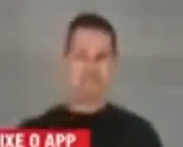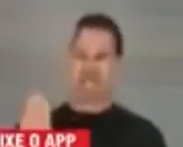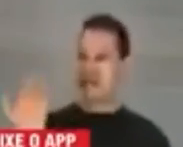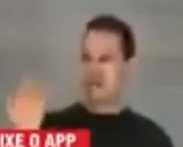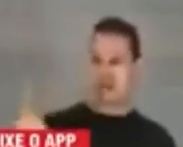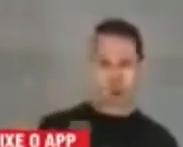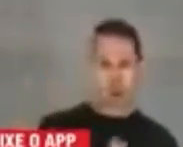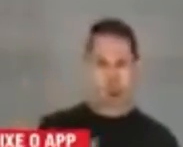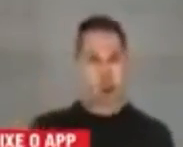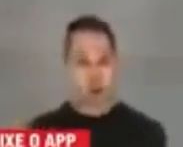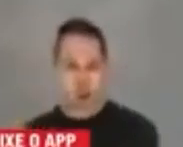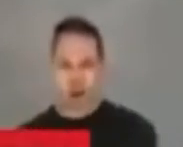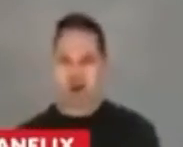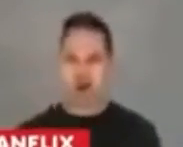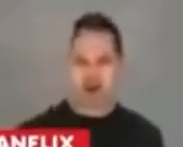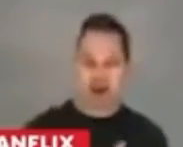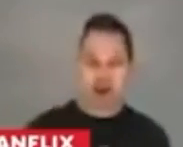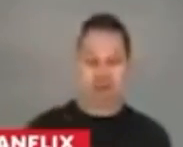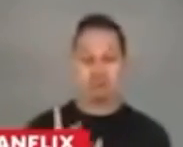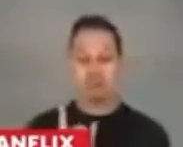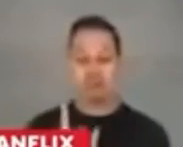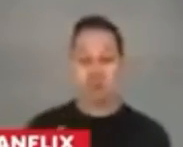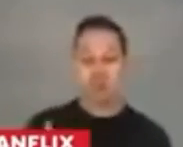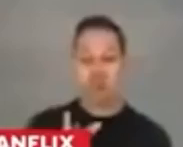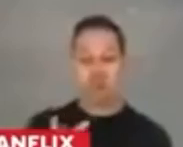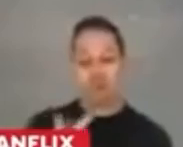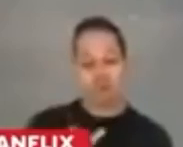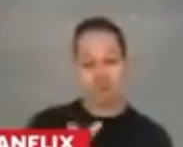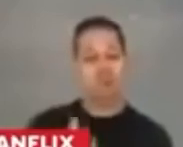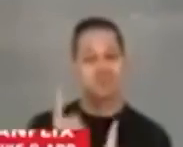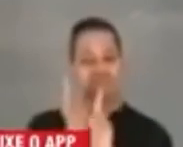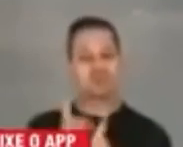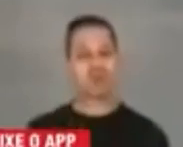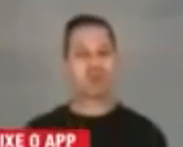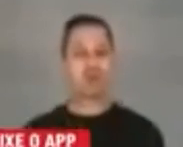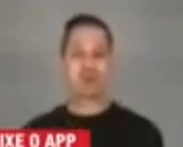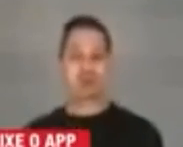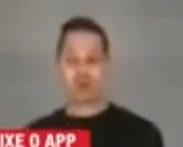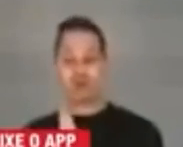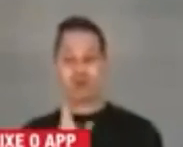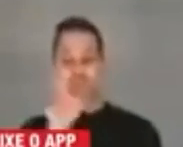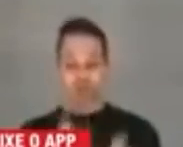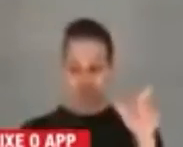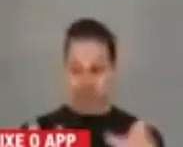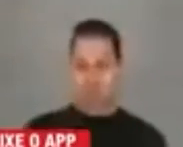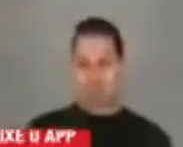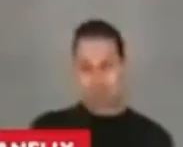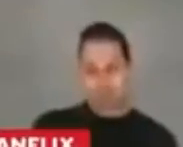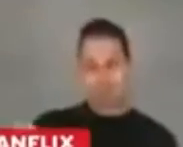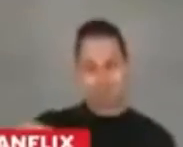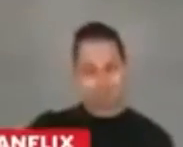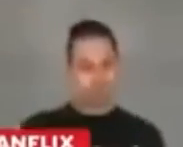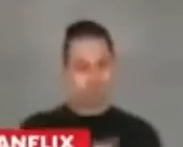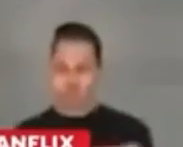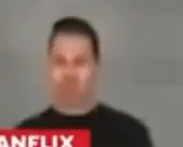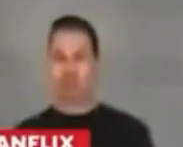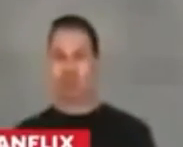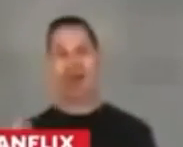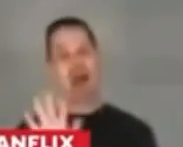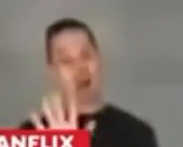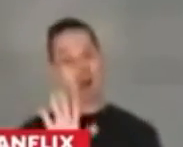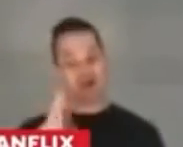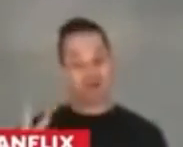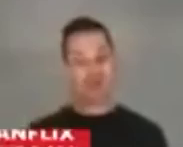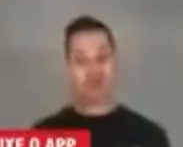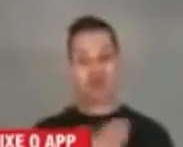agora, apura-se, identifique os responsáveis e puna-os. Agora, com base em fatos,